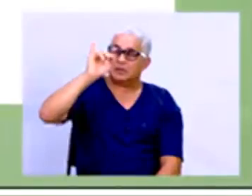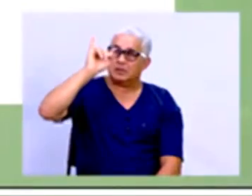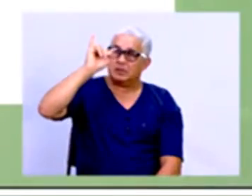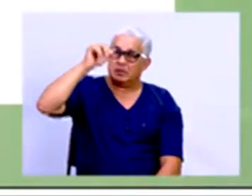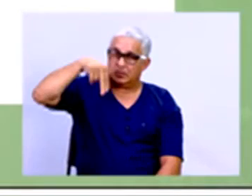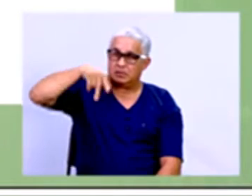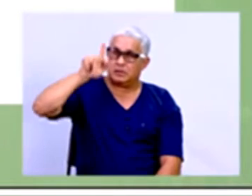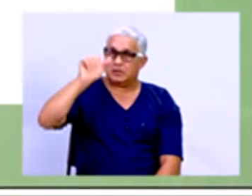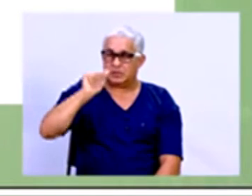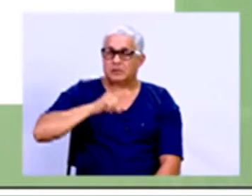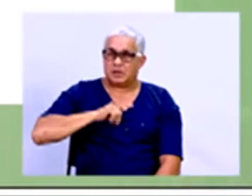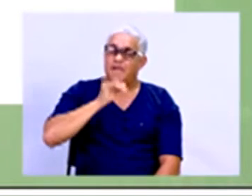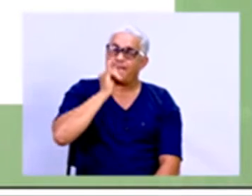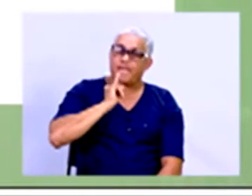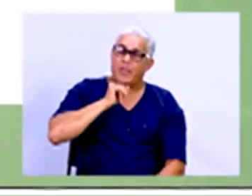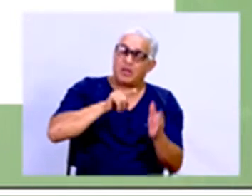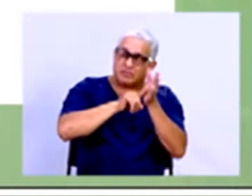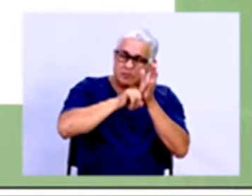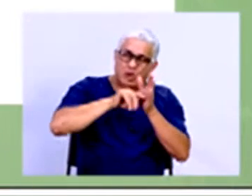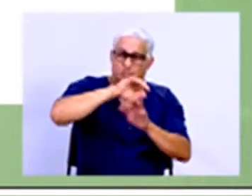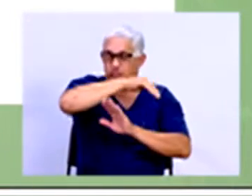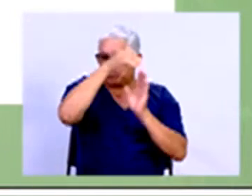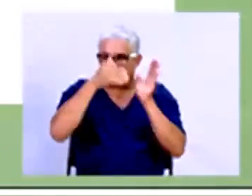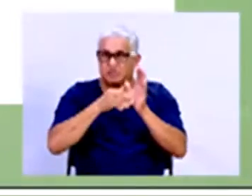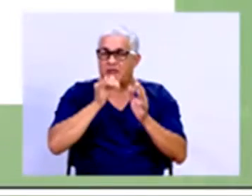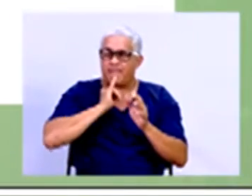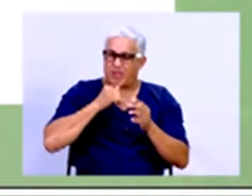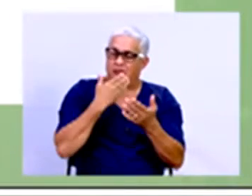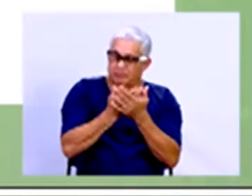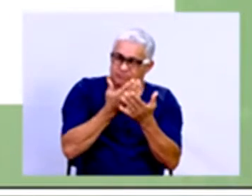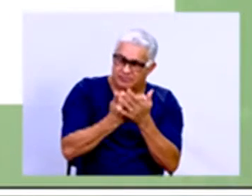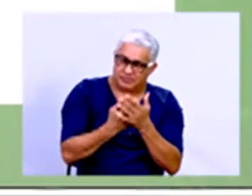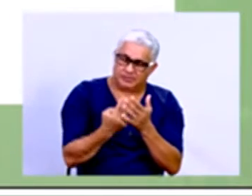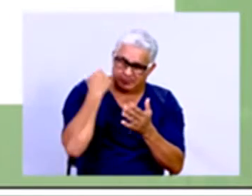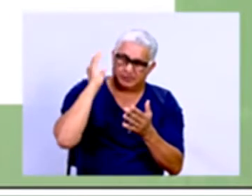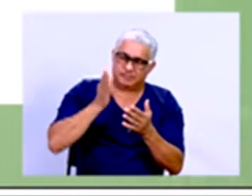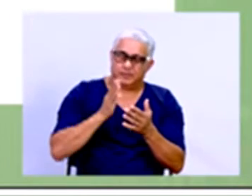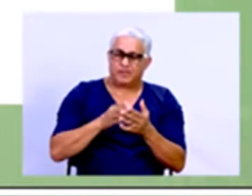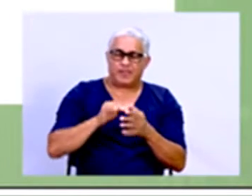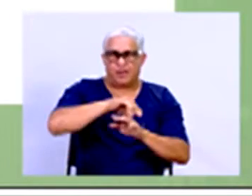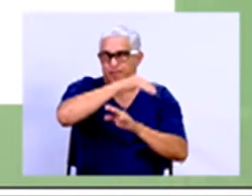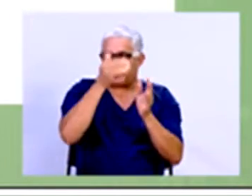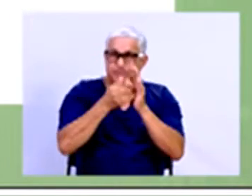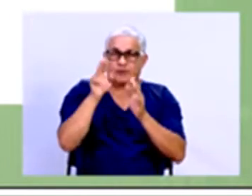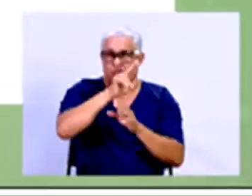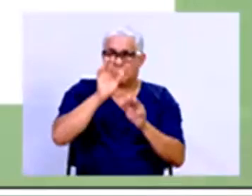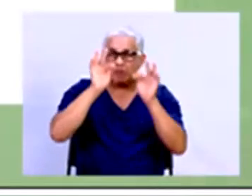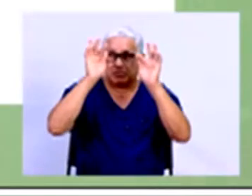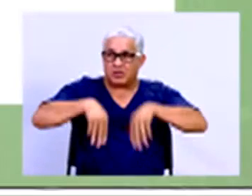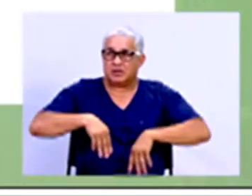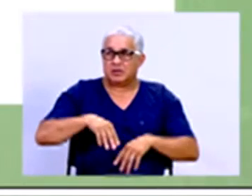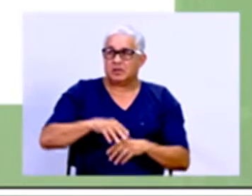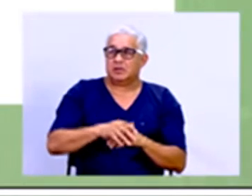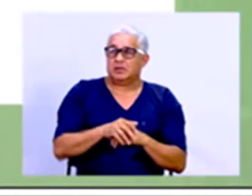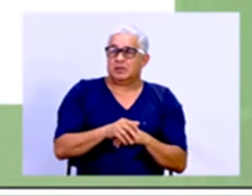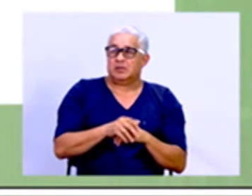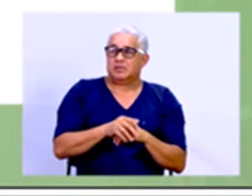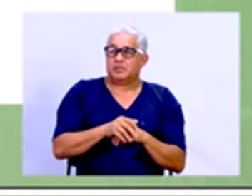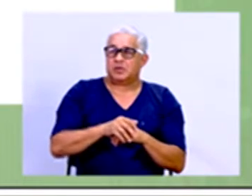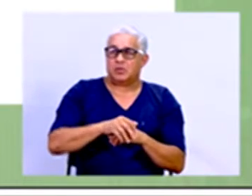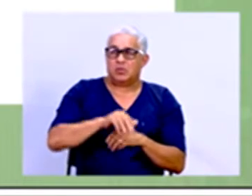Nós temos o exemplo aí que nós fizemos em sala de aula, né? Por exemplo, todos os nomes que terminam com ão, né? Então falamos